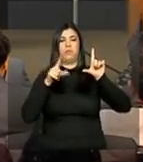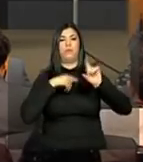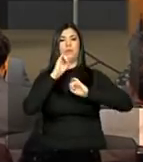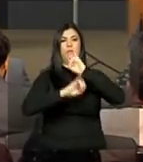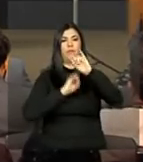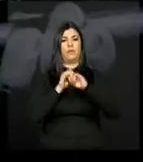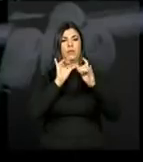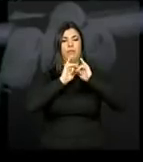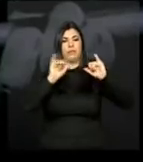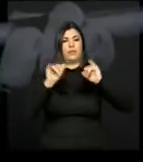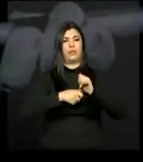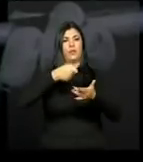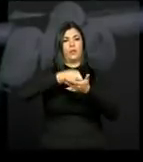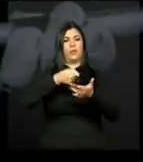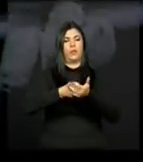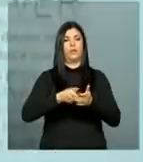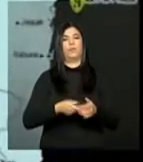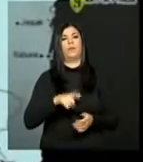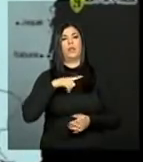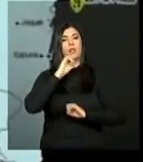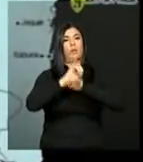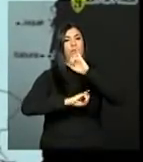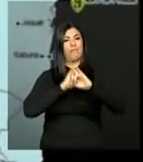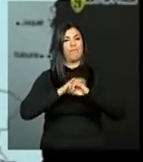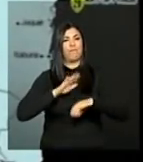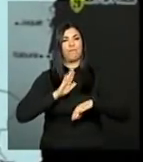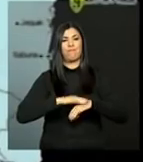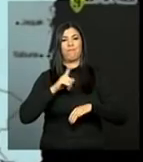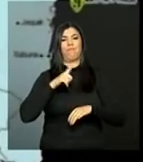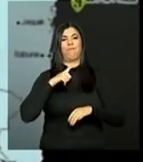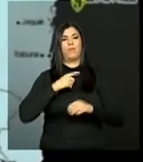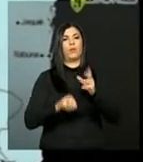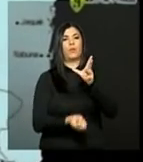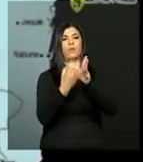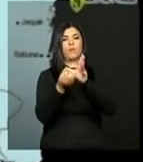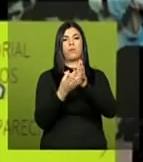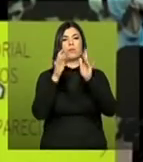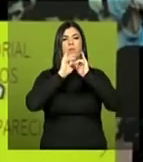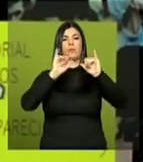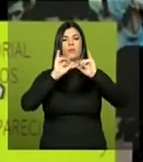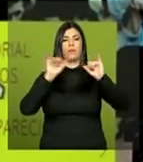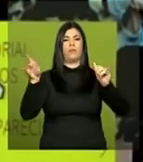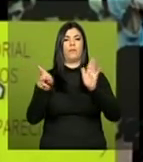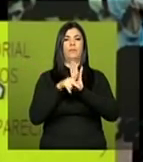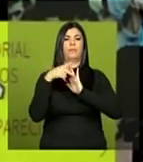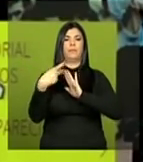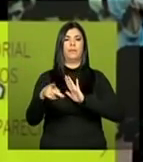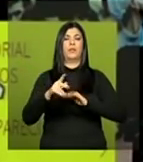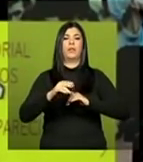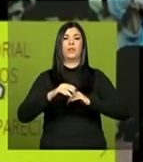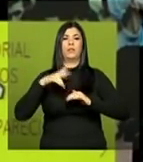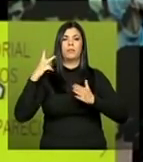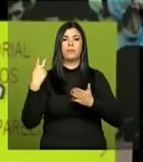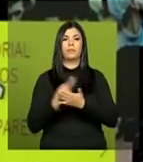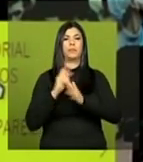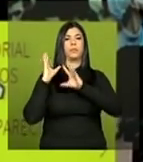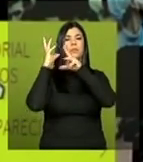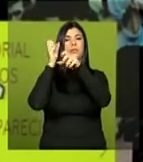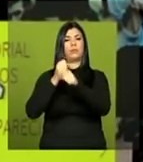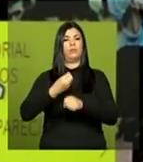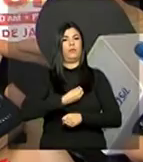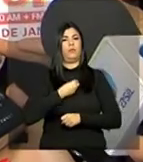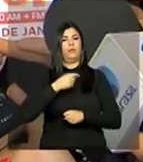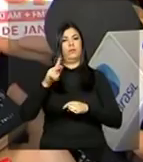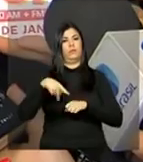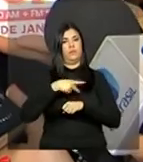ditadura militar o site já é considerado a maior fonte de informação sobre esse período político vivido no